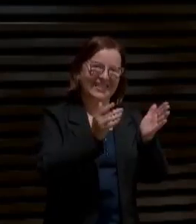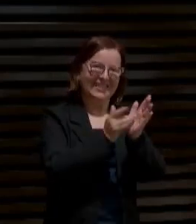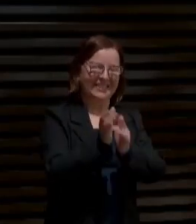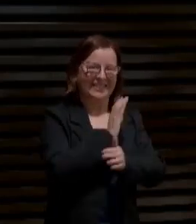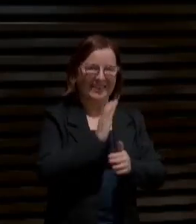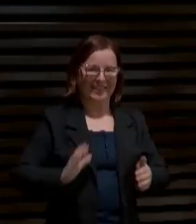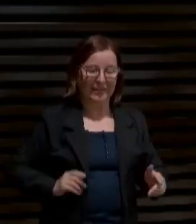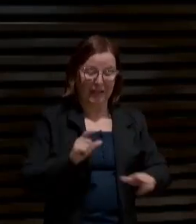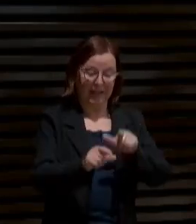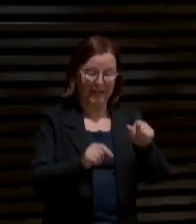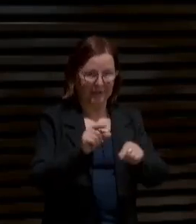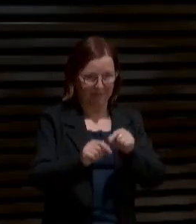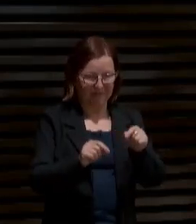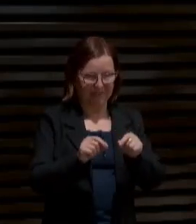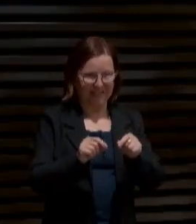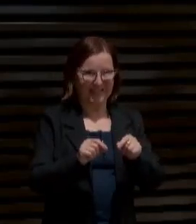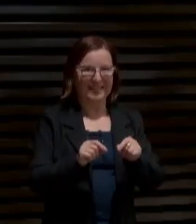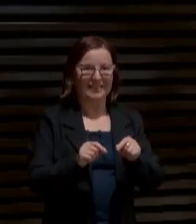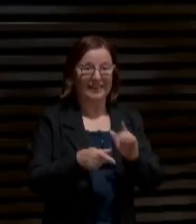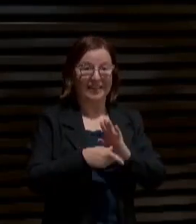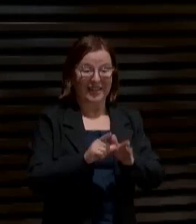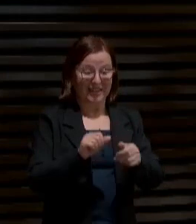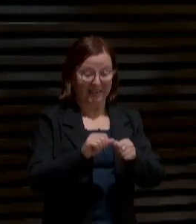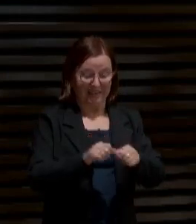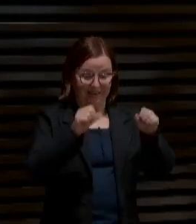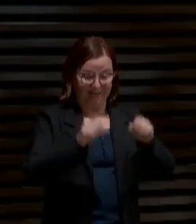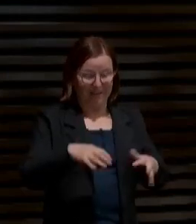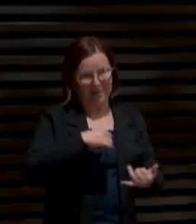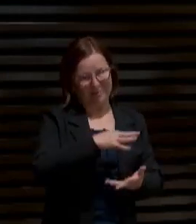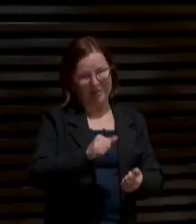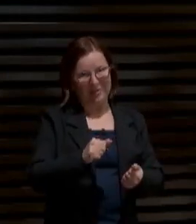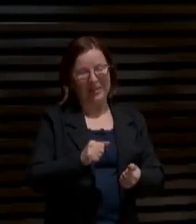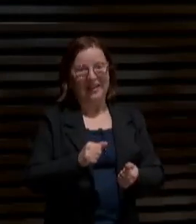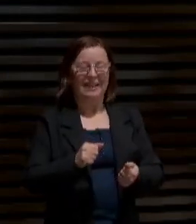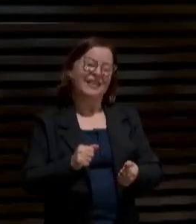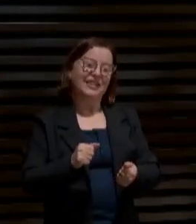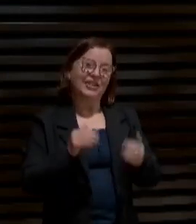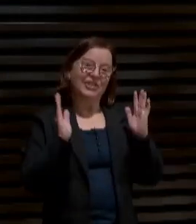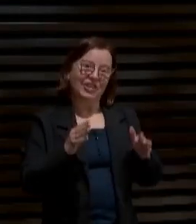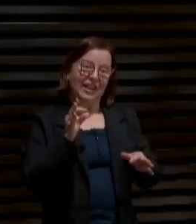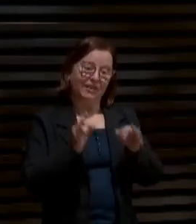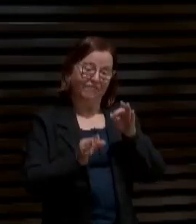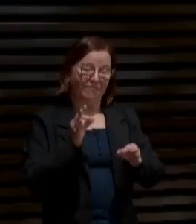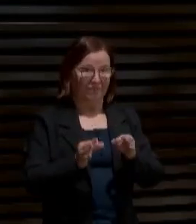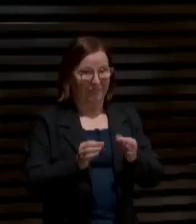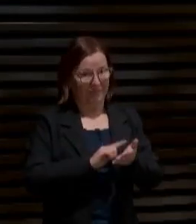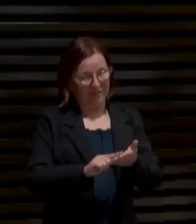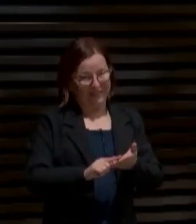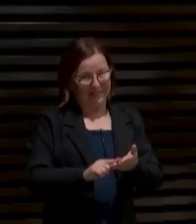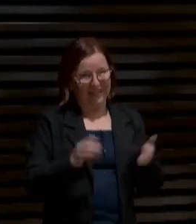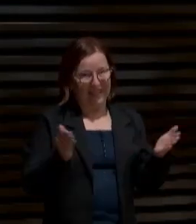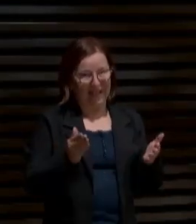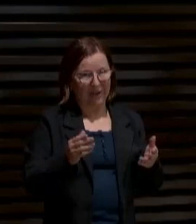antes da fundação do mundo foram justificados e estão sendo santificados e